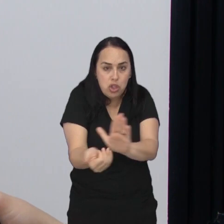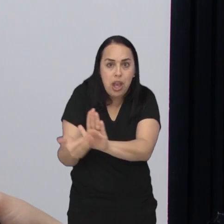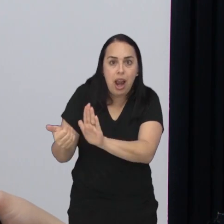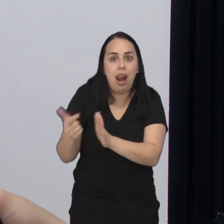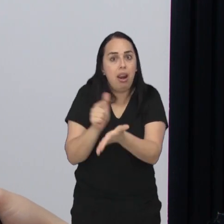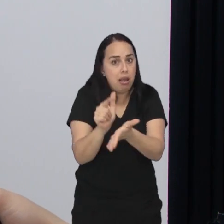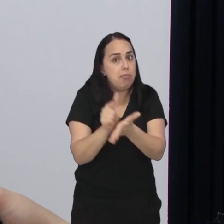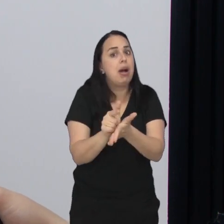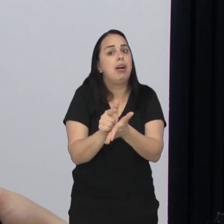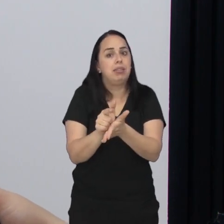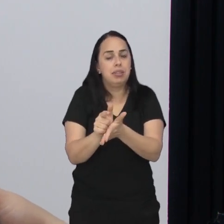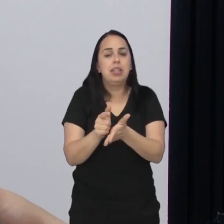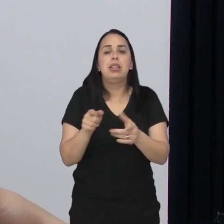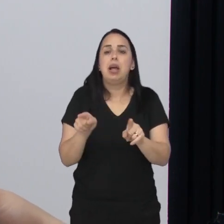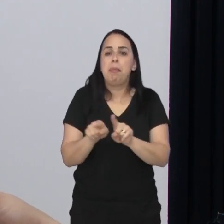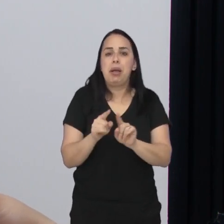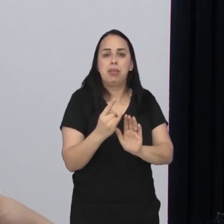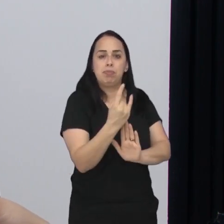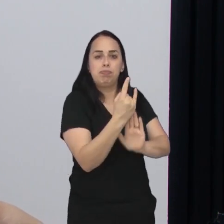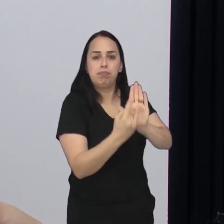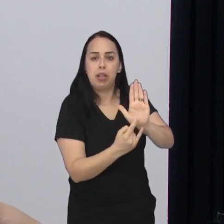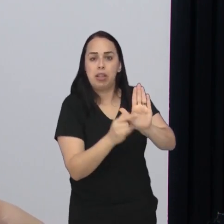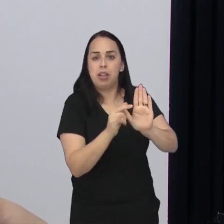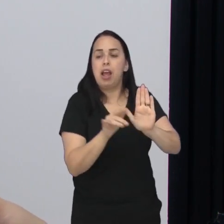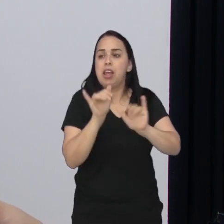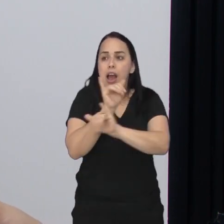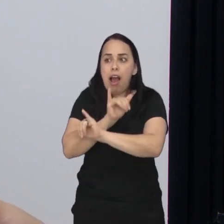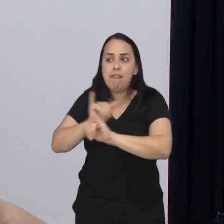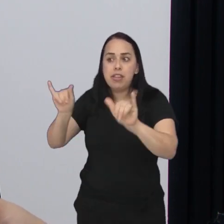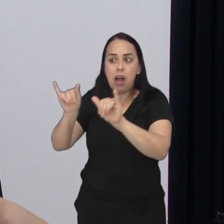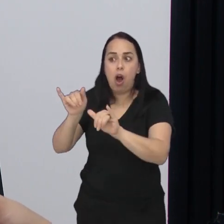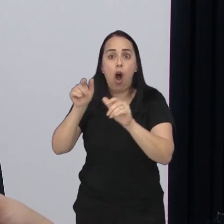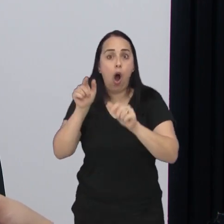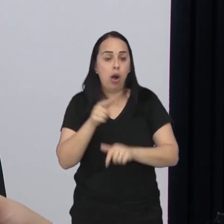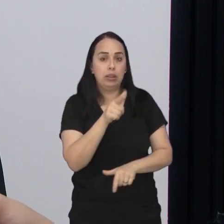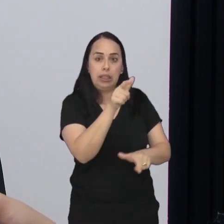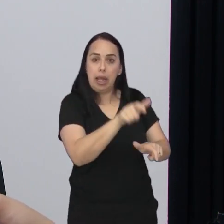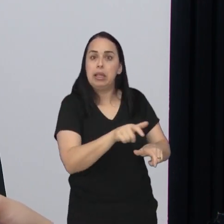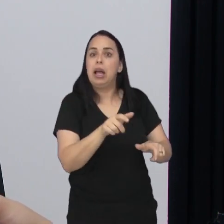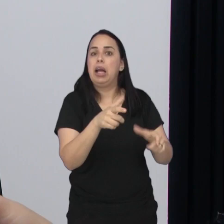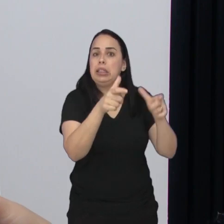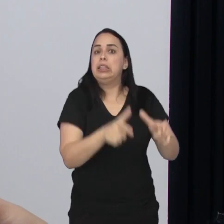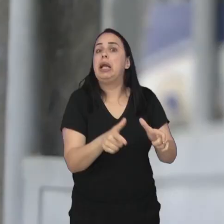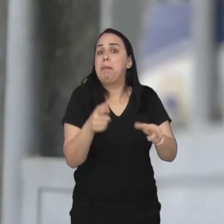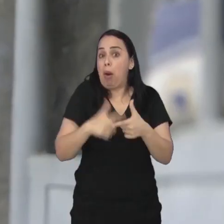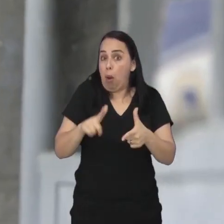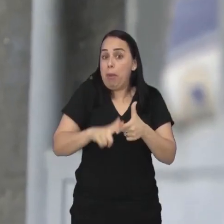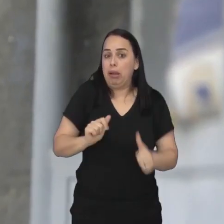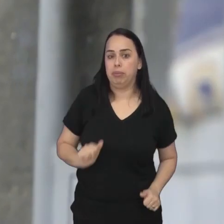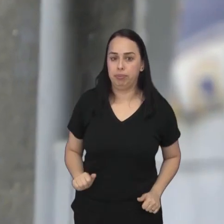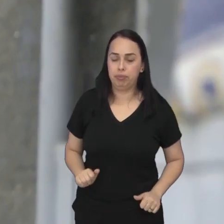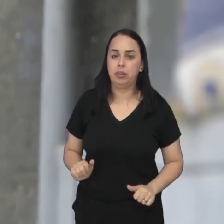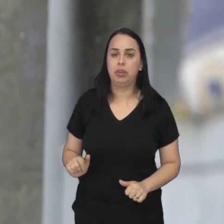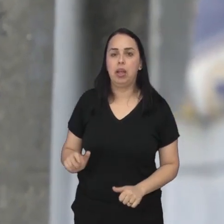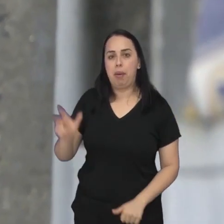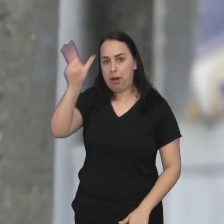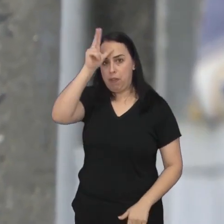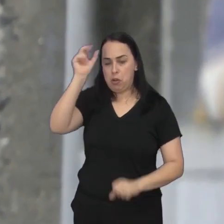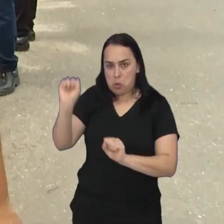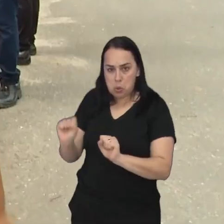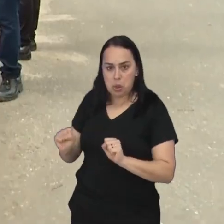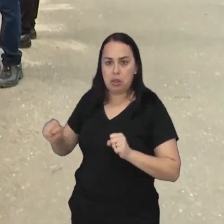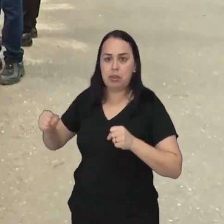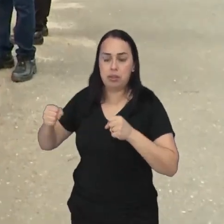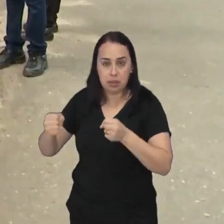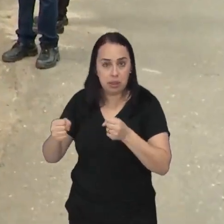esses criadouros e também de notificar a comunidade quando você tem algum problema a mais. Além dos esforços do poder